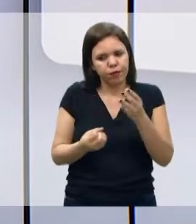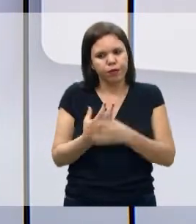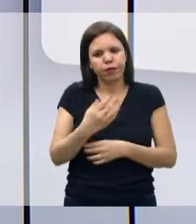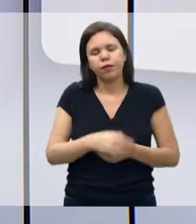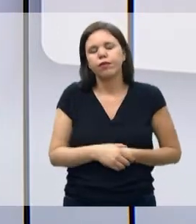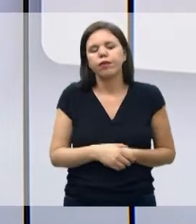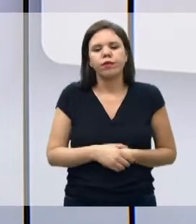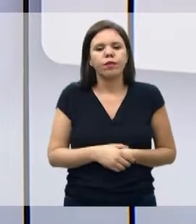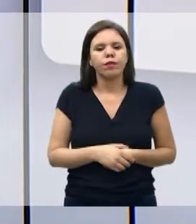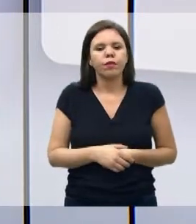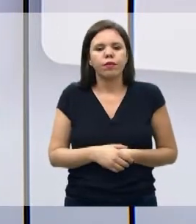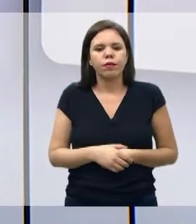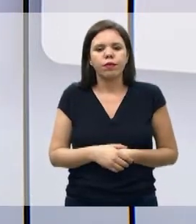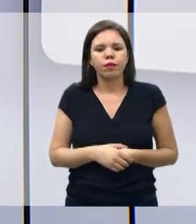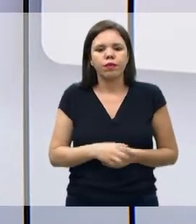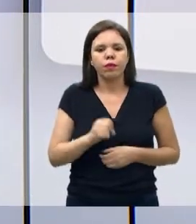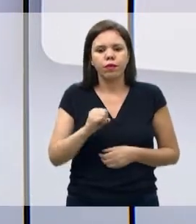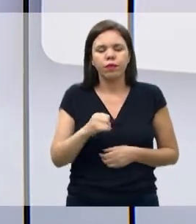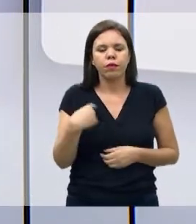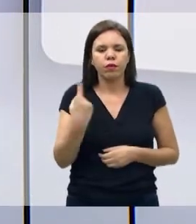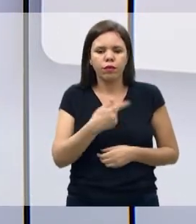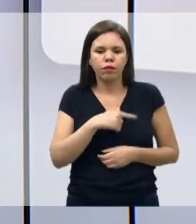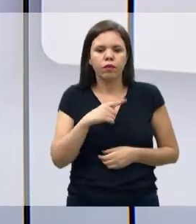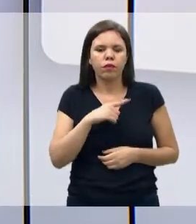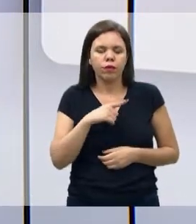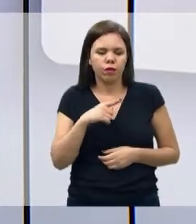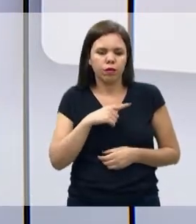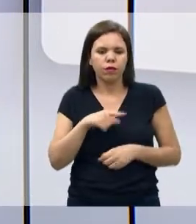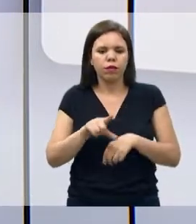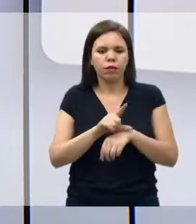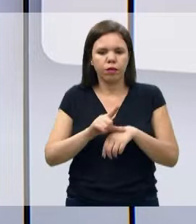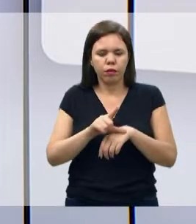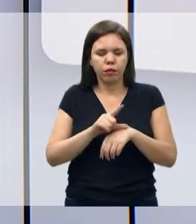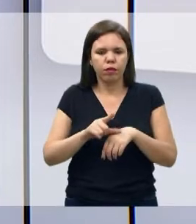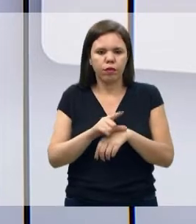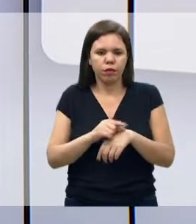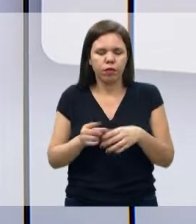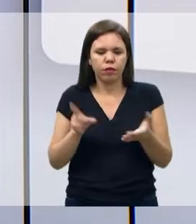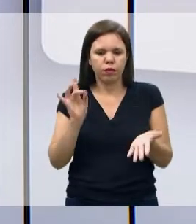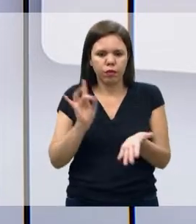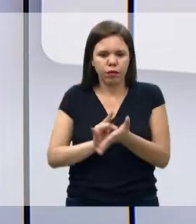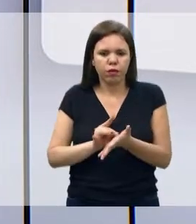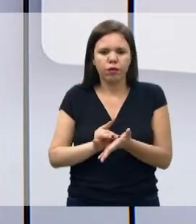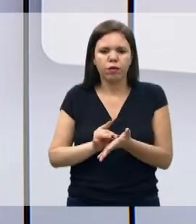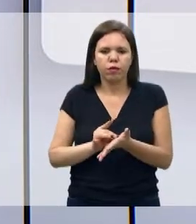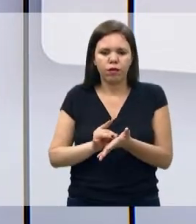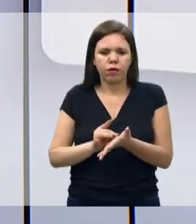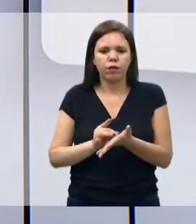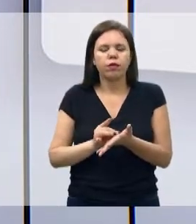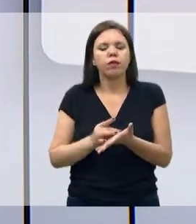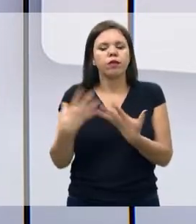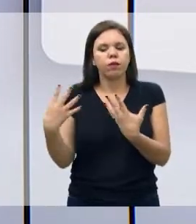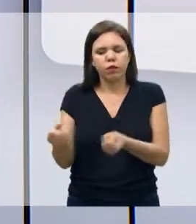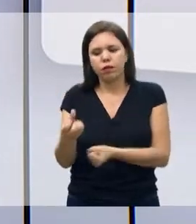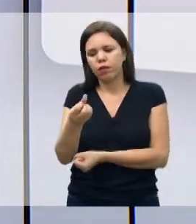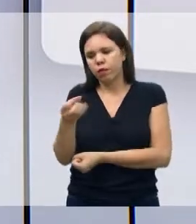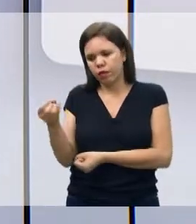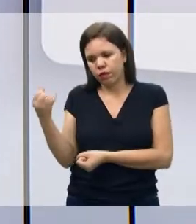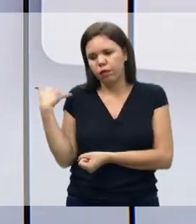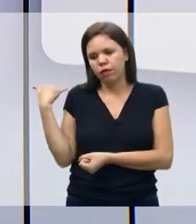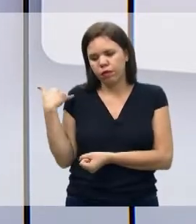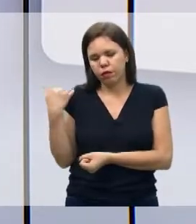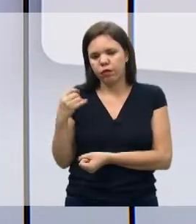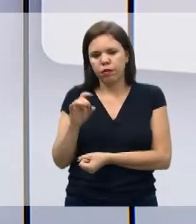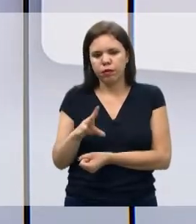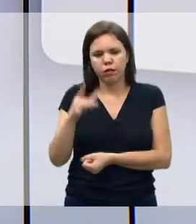acontecessem. Se no entorno nós temos uma legislação vigente que contempla os 60, nós estamos fora.